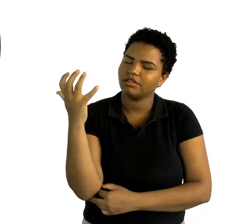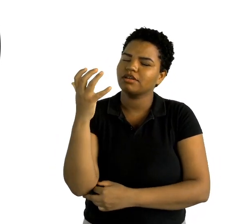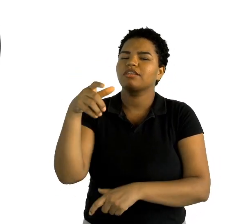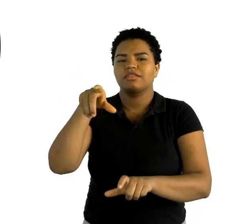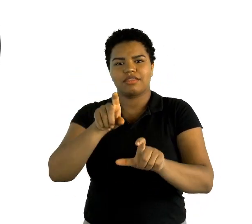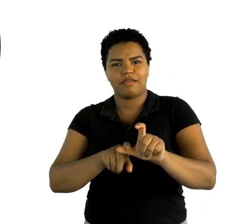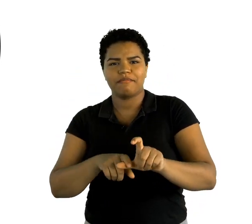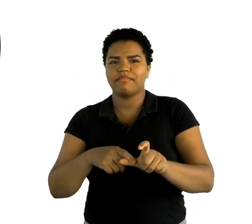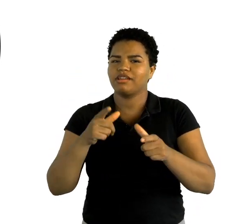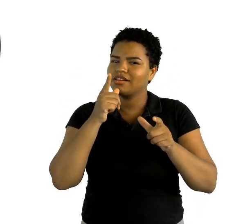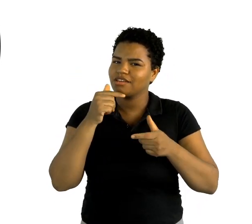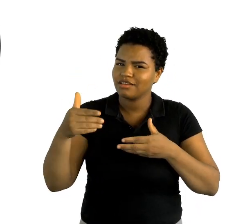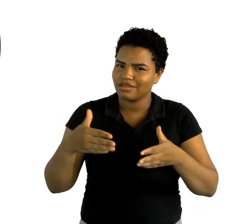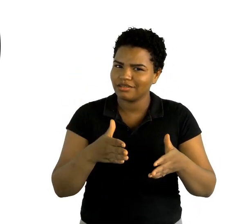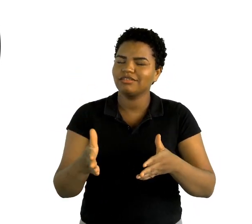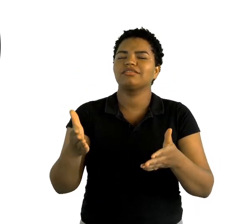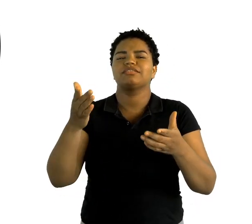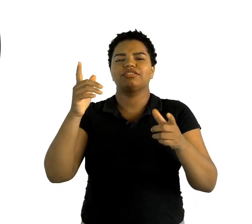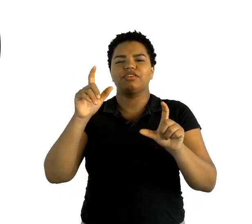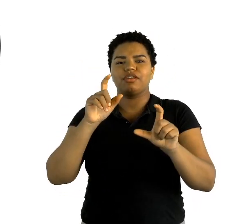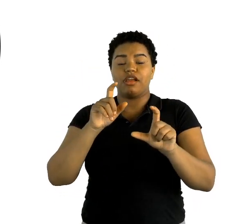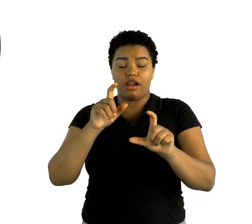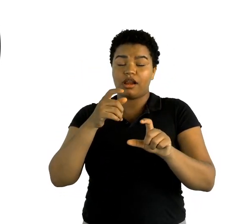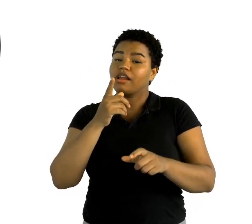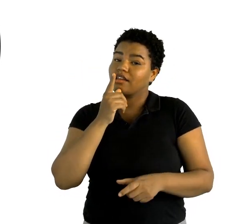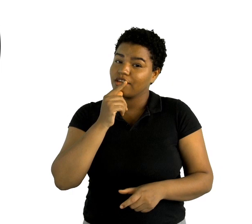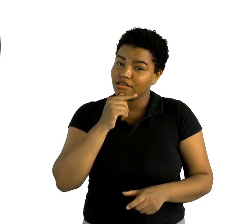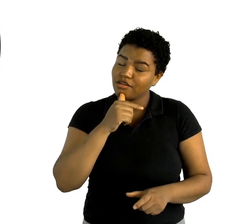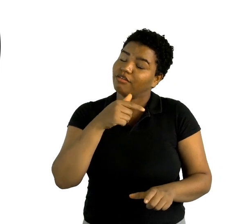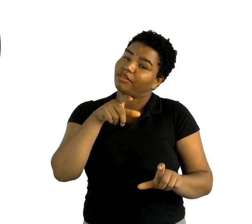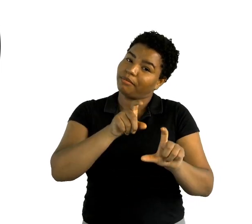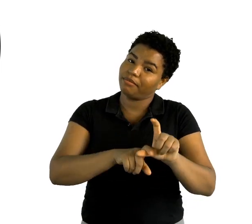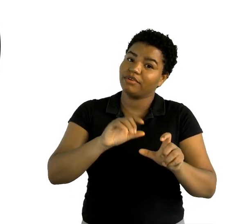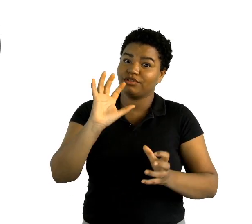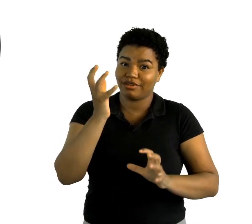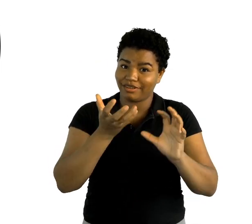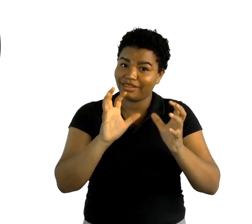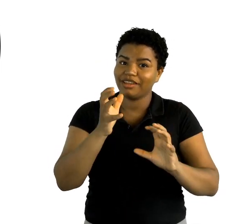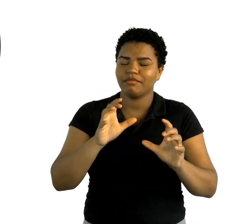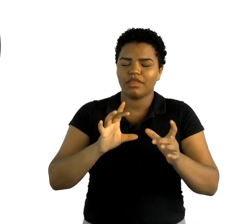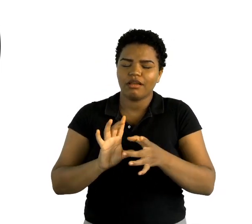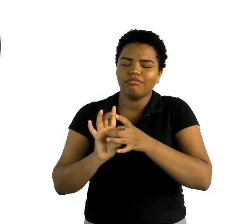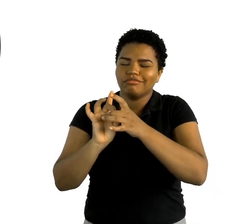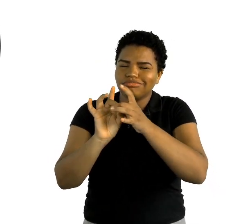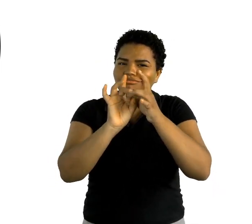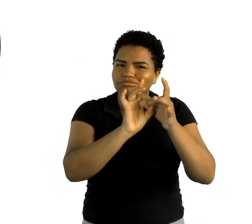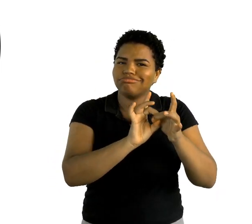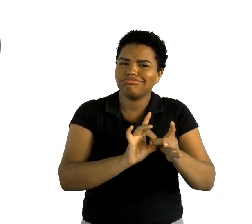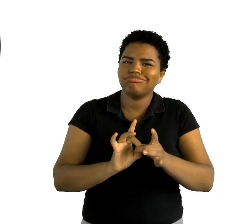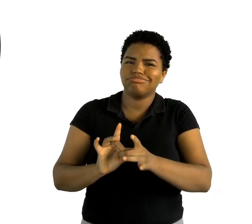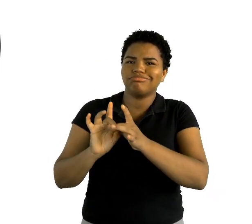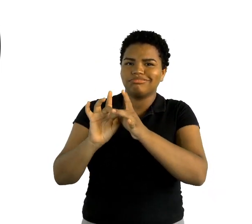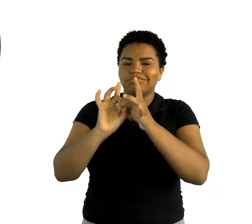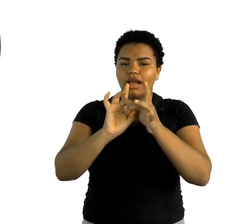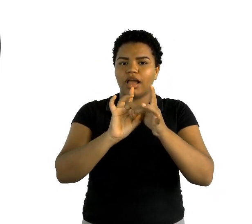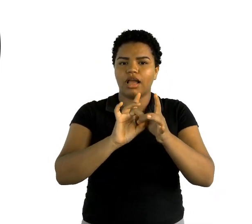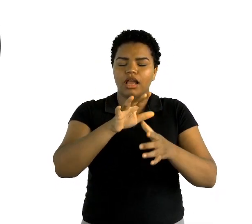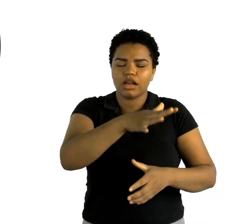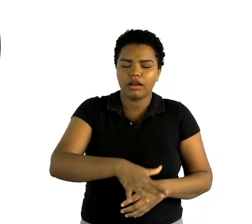A hidrografia depende do clima. Há uma interação. E quando o homem atua no meio